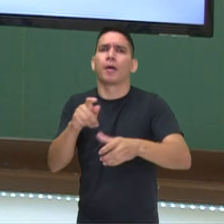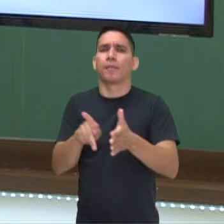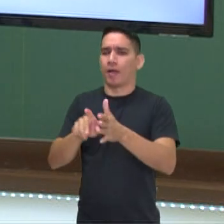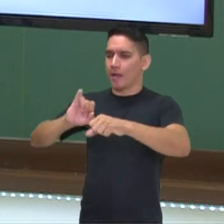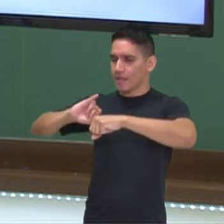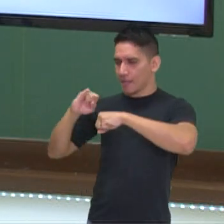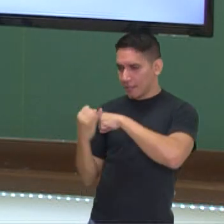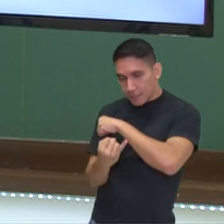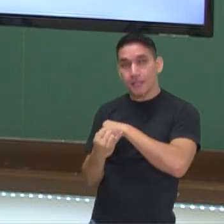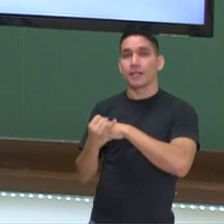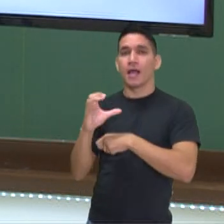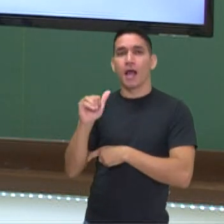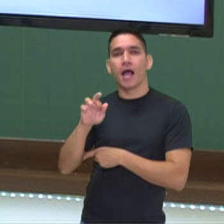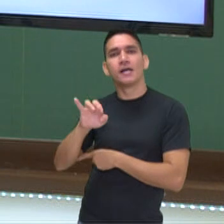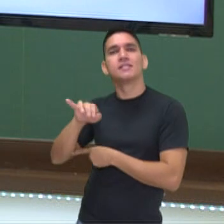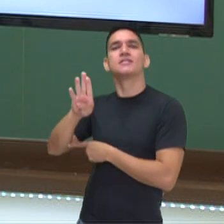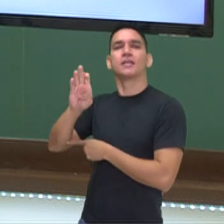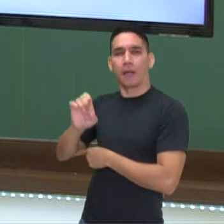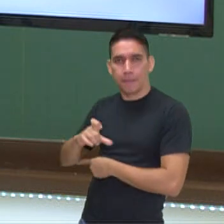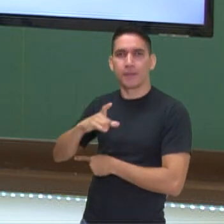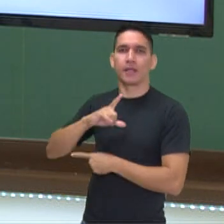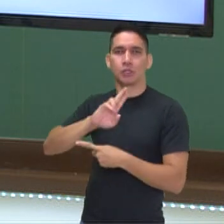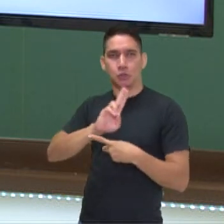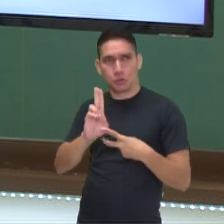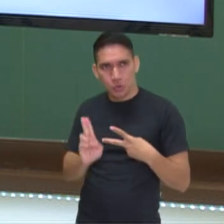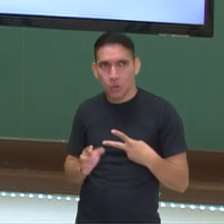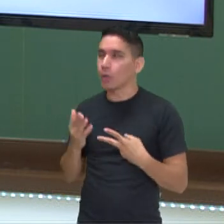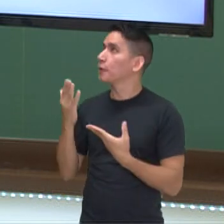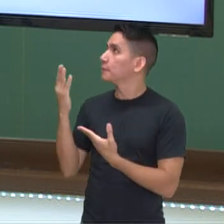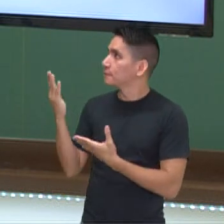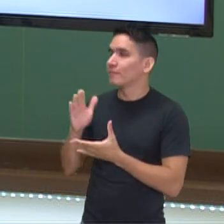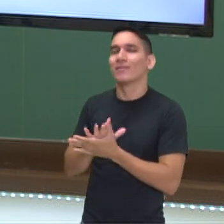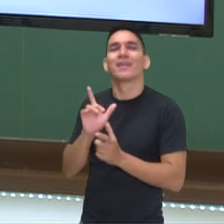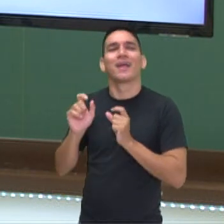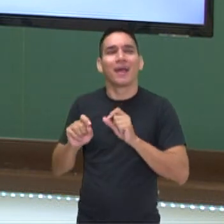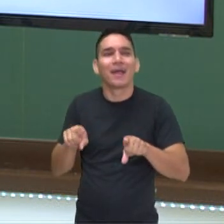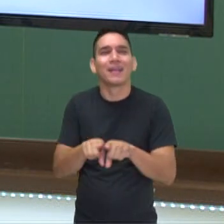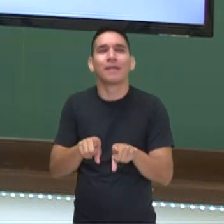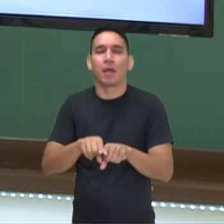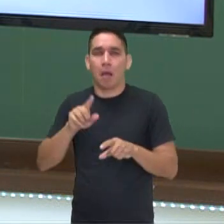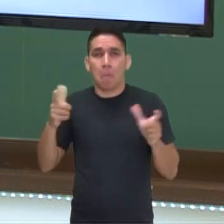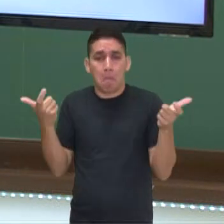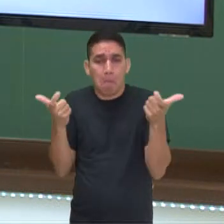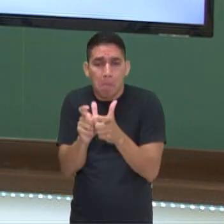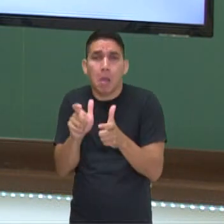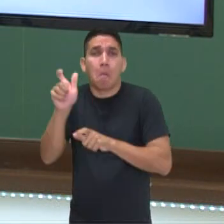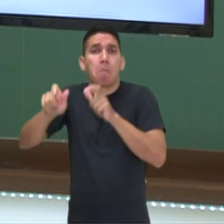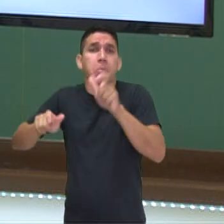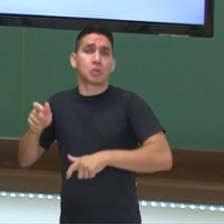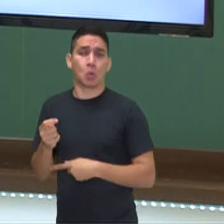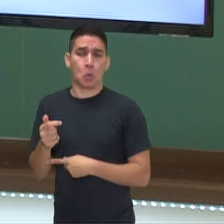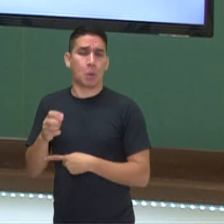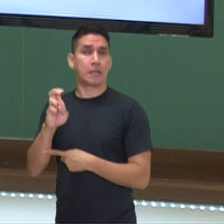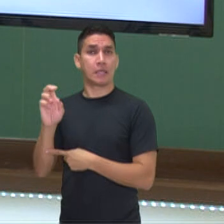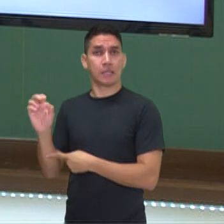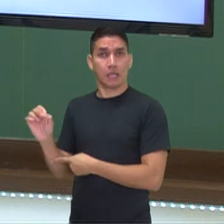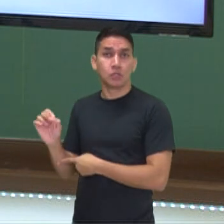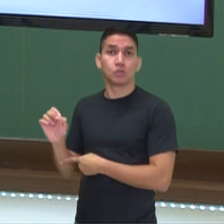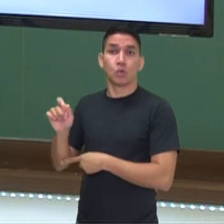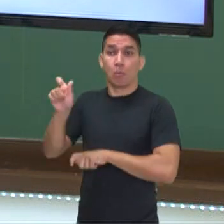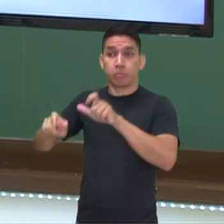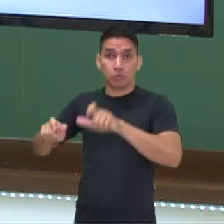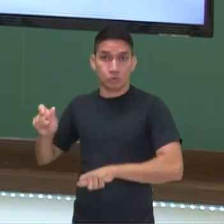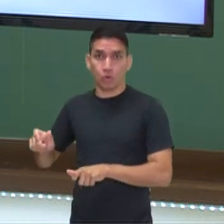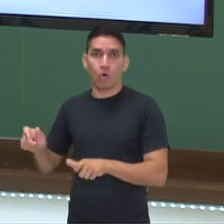Caribe, né? São Salvador e a ilha de Hispaniola, mesmo em menor número. Cerca de 500 homens chegaram junto